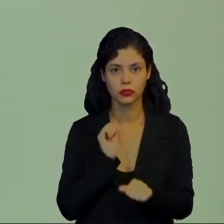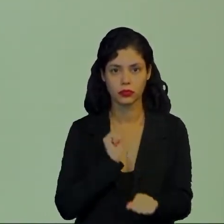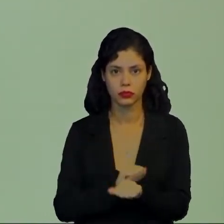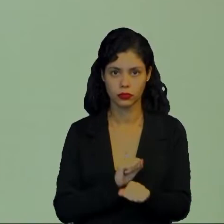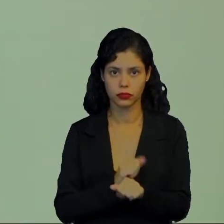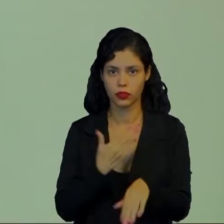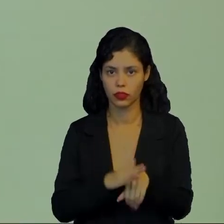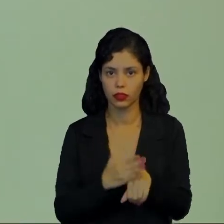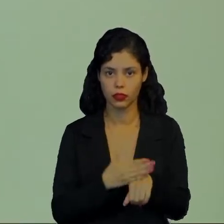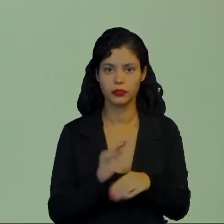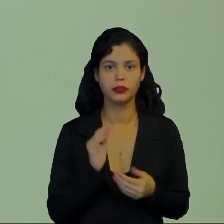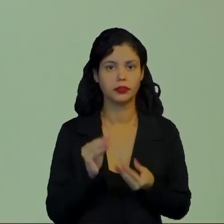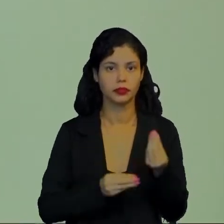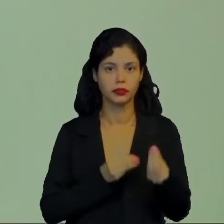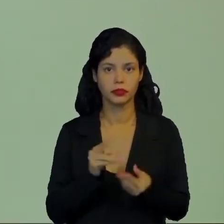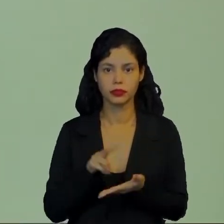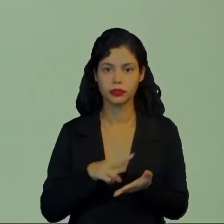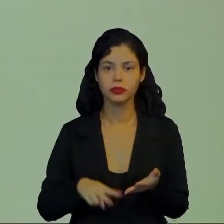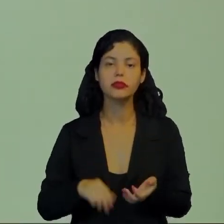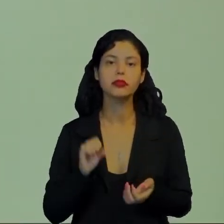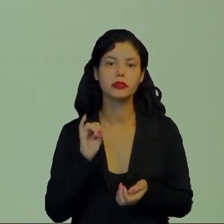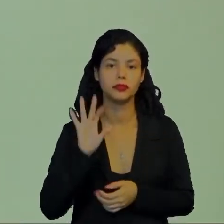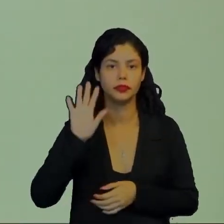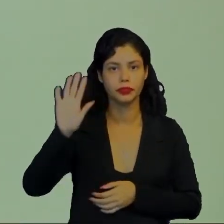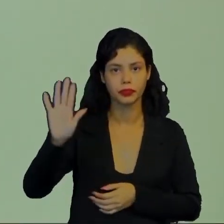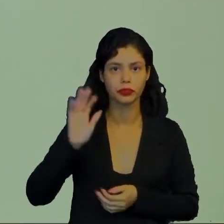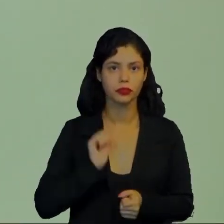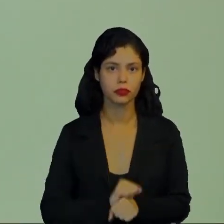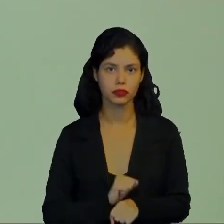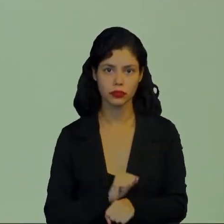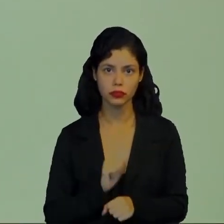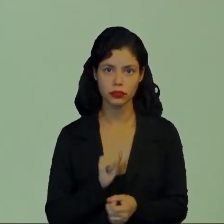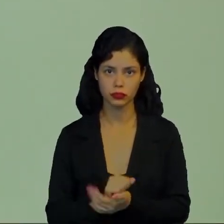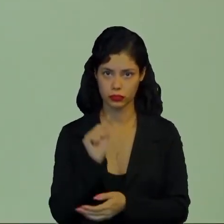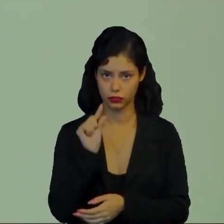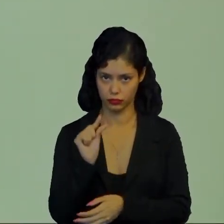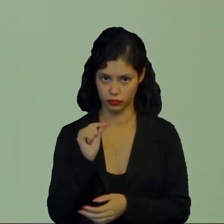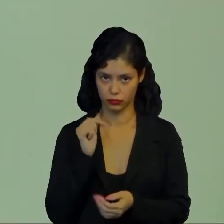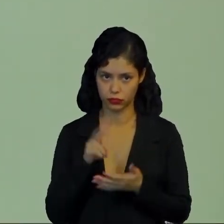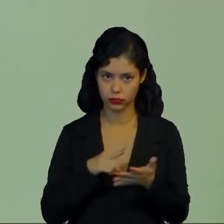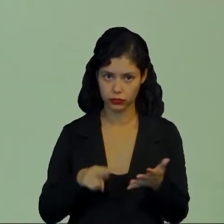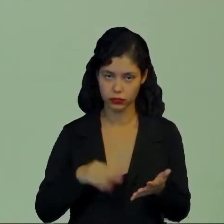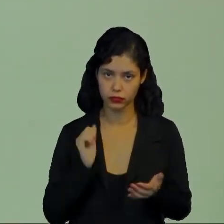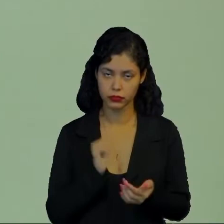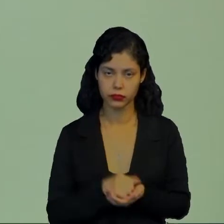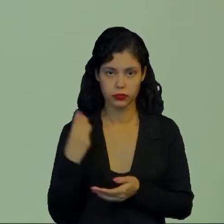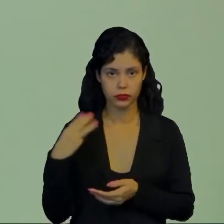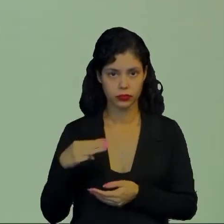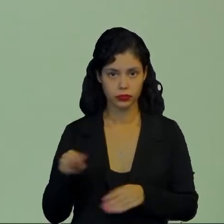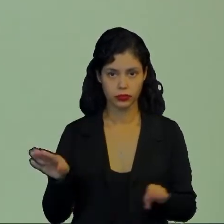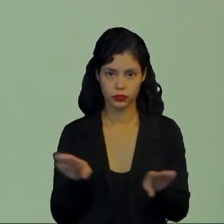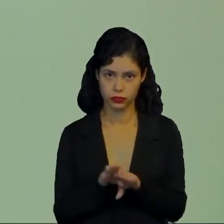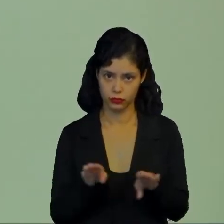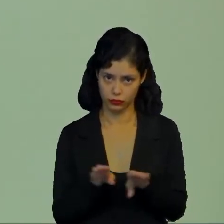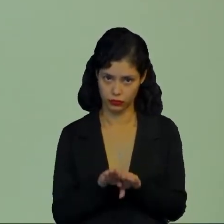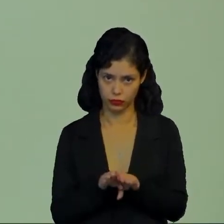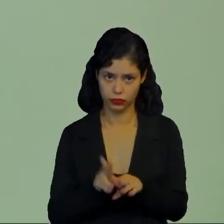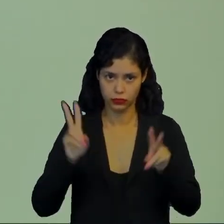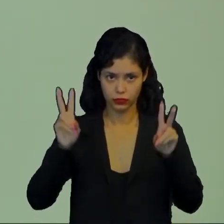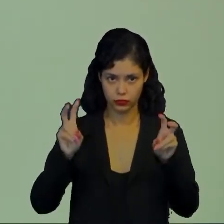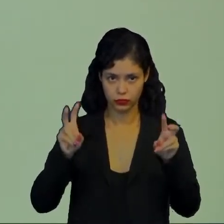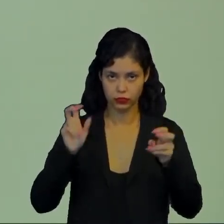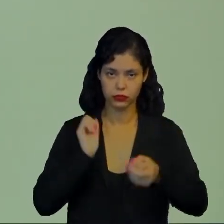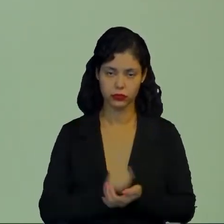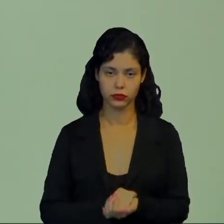de praticar, é como a leitura. Se você deixar de ler, para um pouco a sua leitura. Matemática também é o mesmo